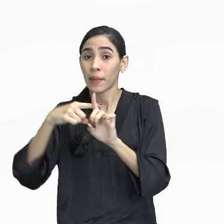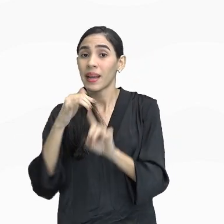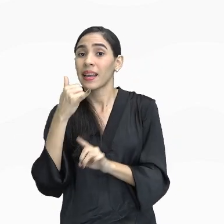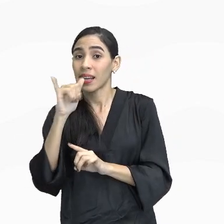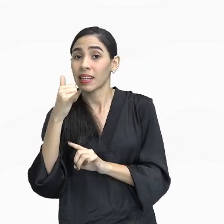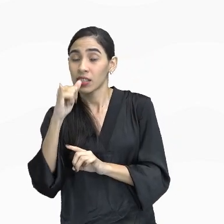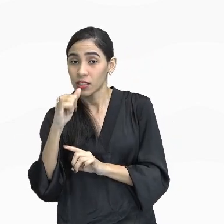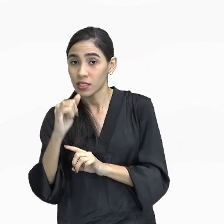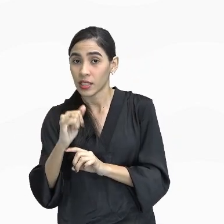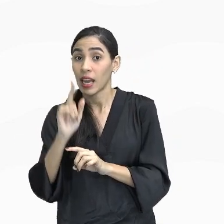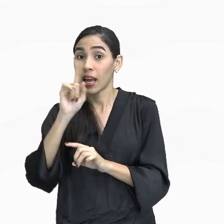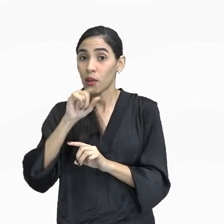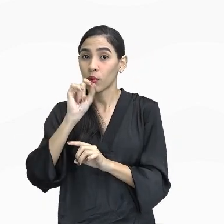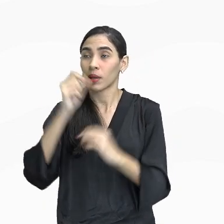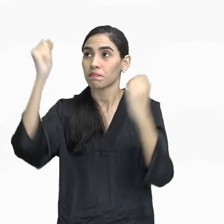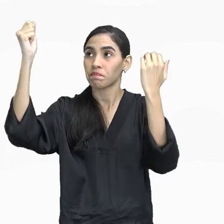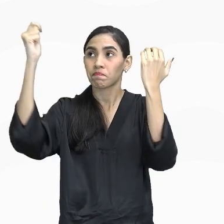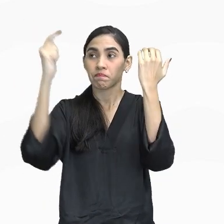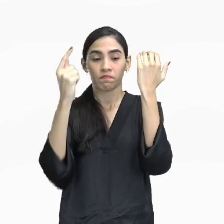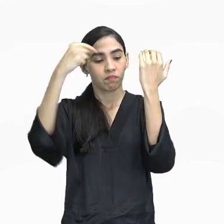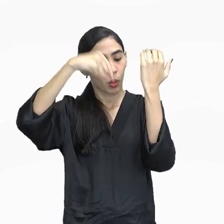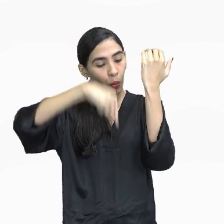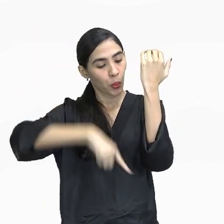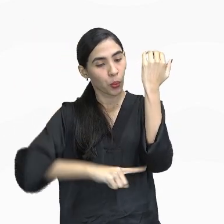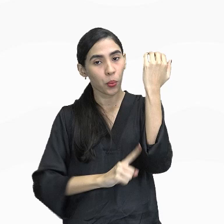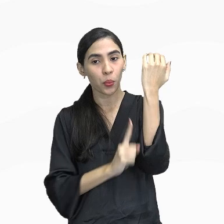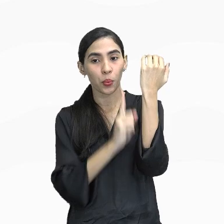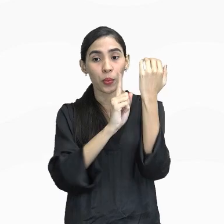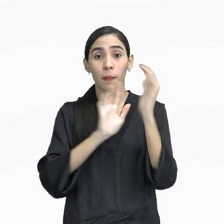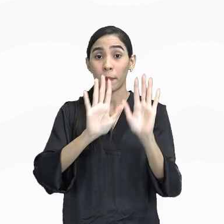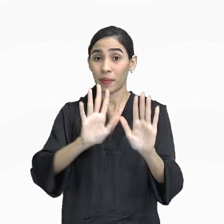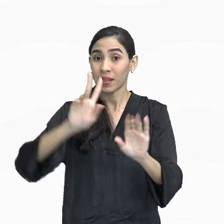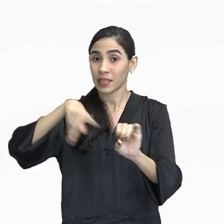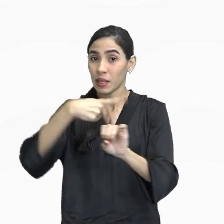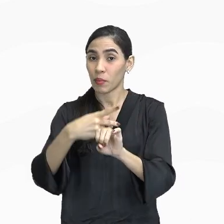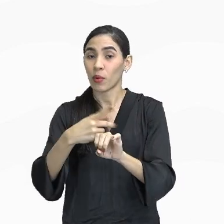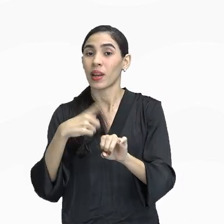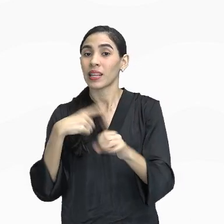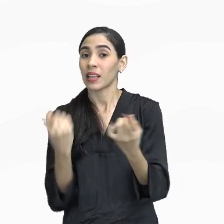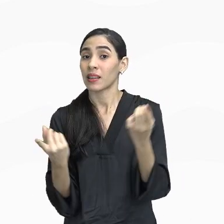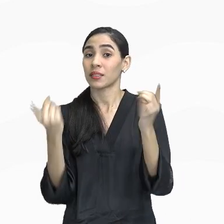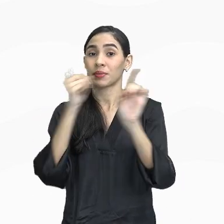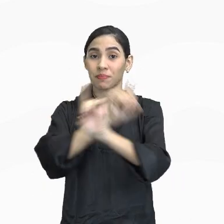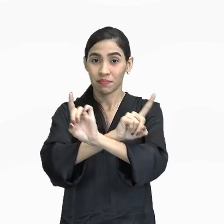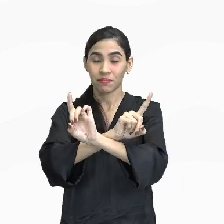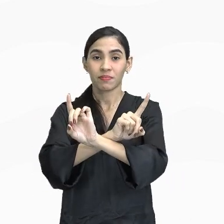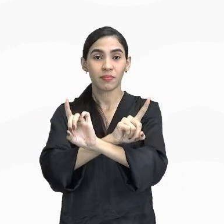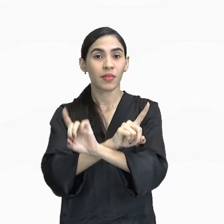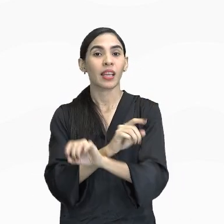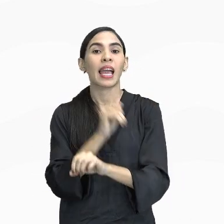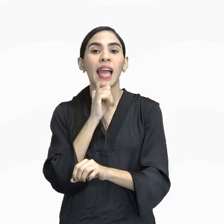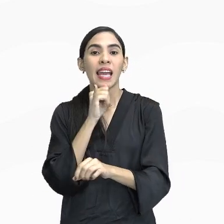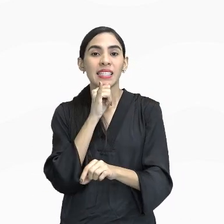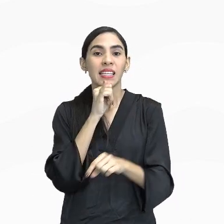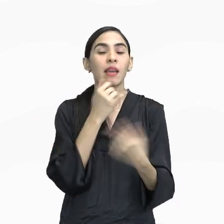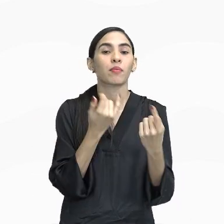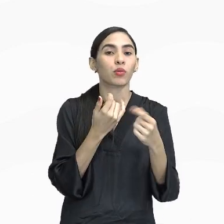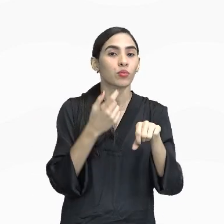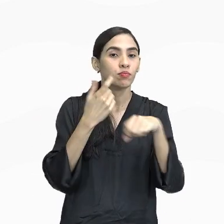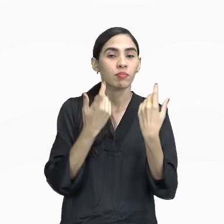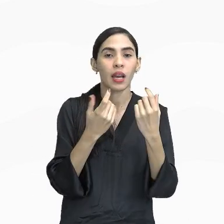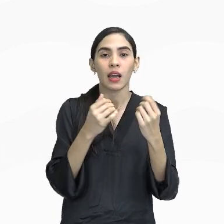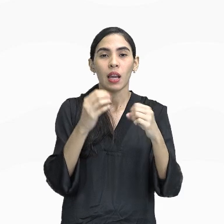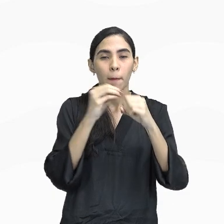processo da fotossíntese. Só que logo em sequência nós temos o processo inverso, onde a matéria orgânica,